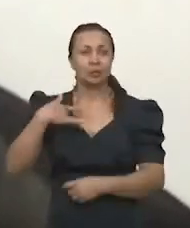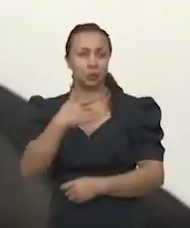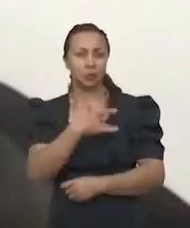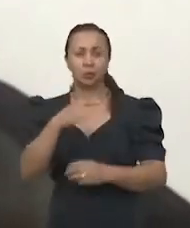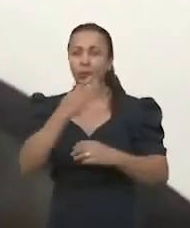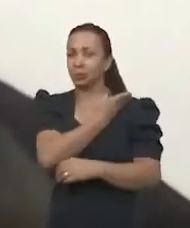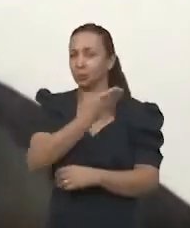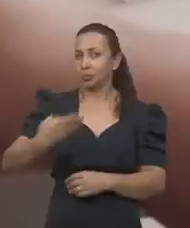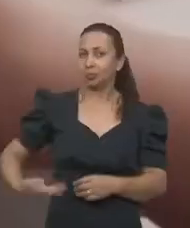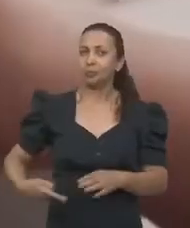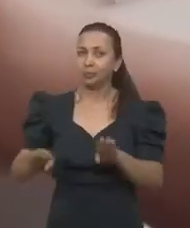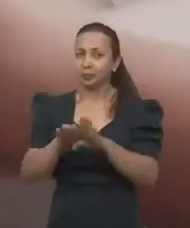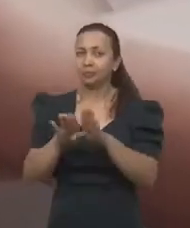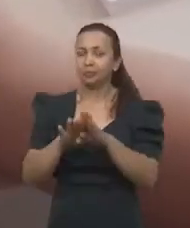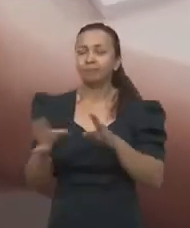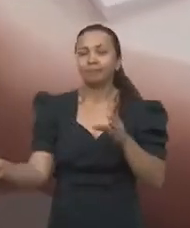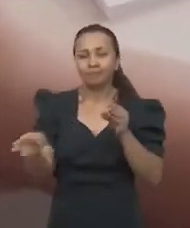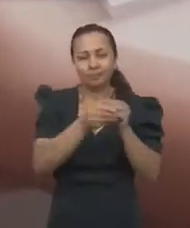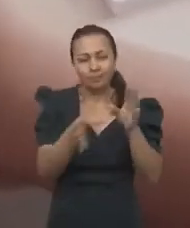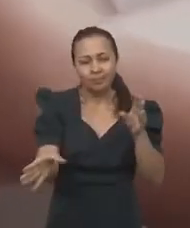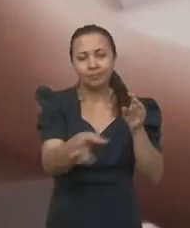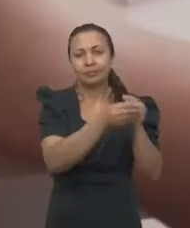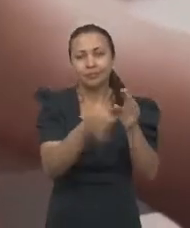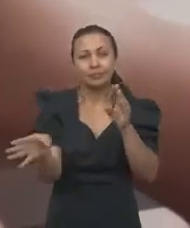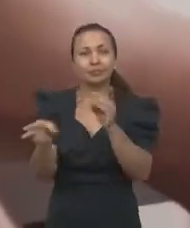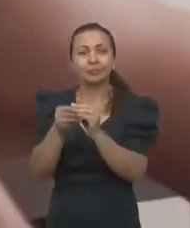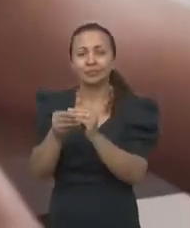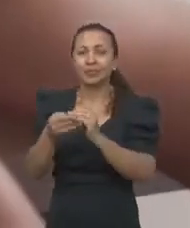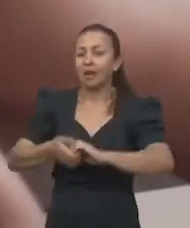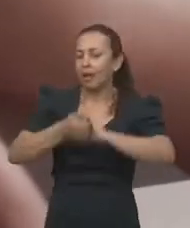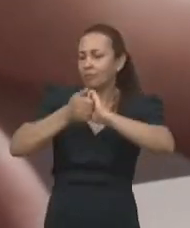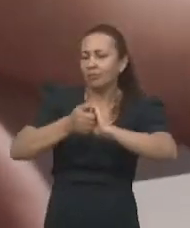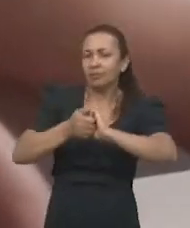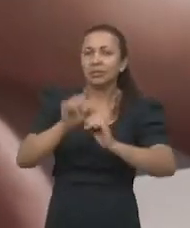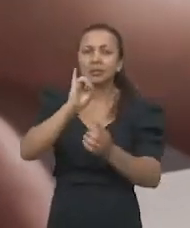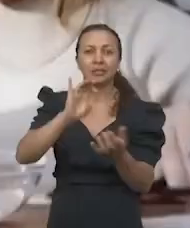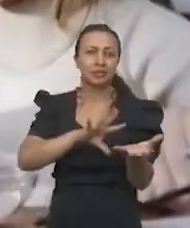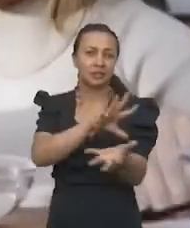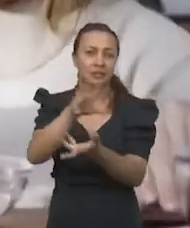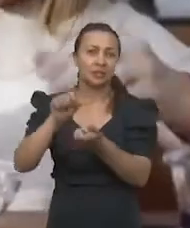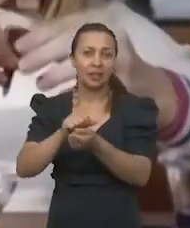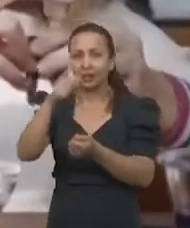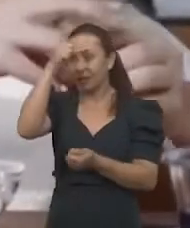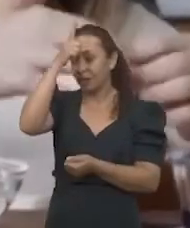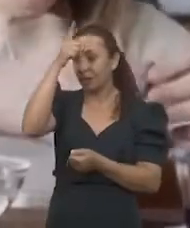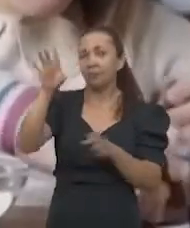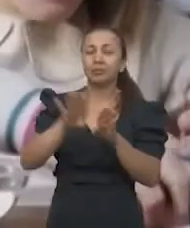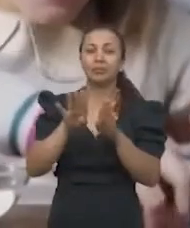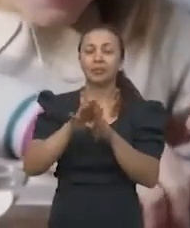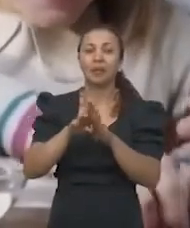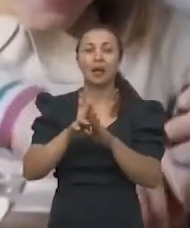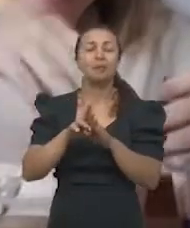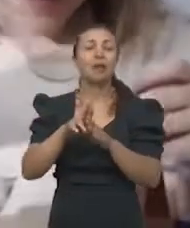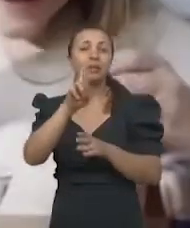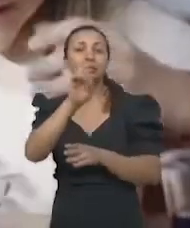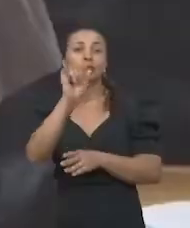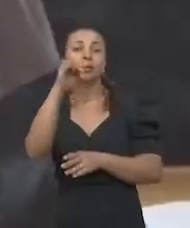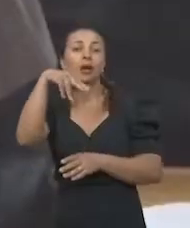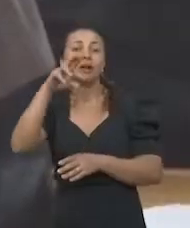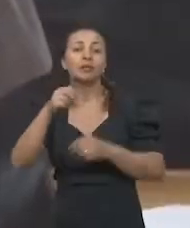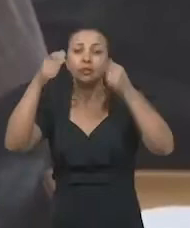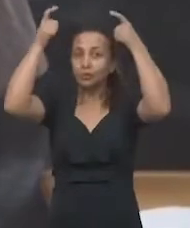Saúde Pública. Então, a gente foi agregando um pouco e a parceria internacional, tanto da Alemanha quanto do Reino